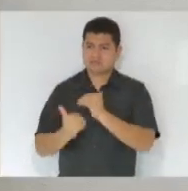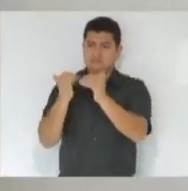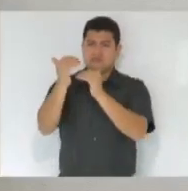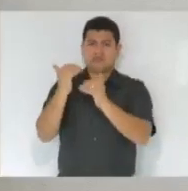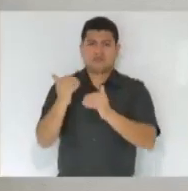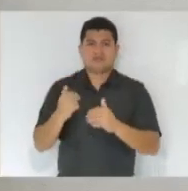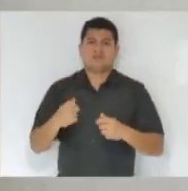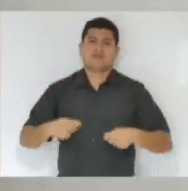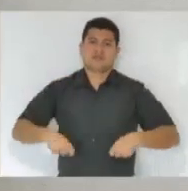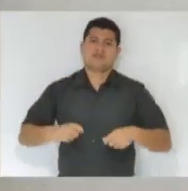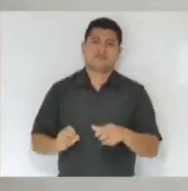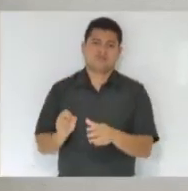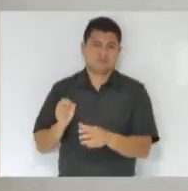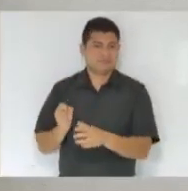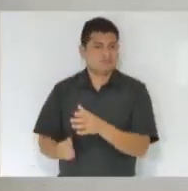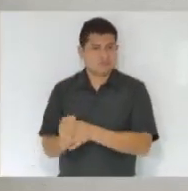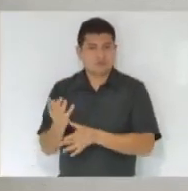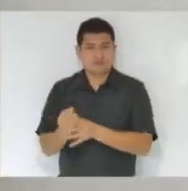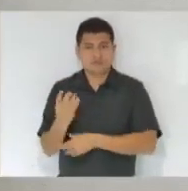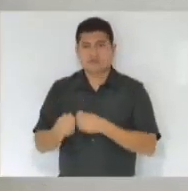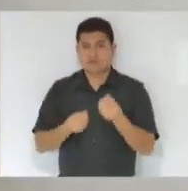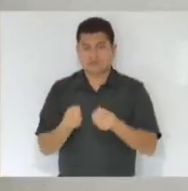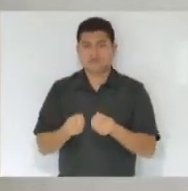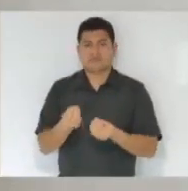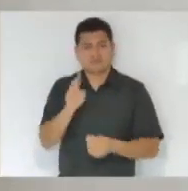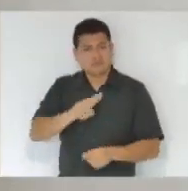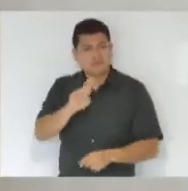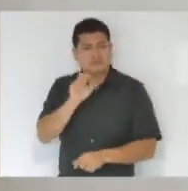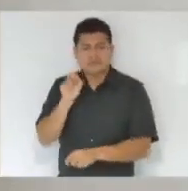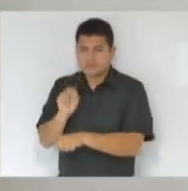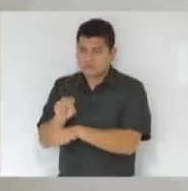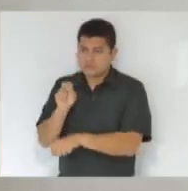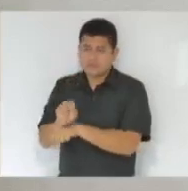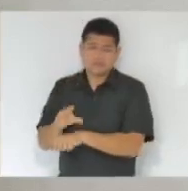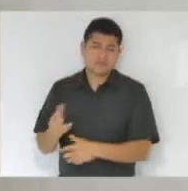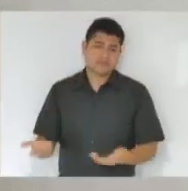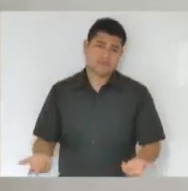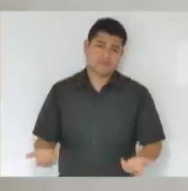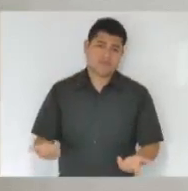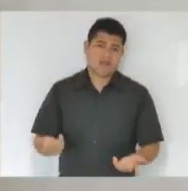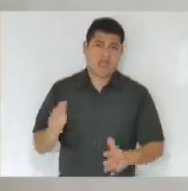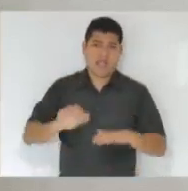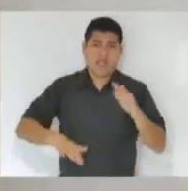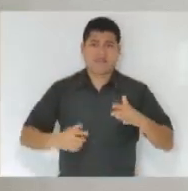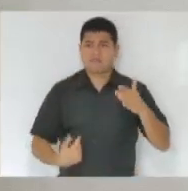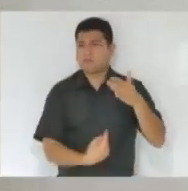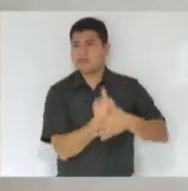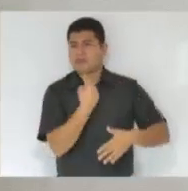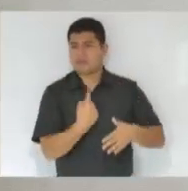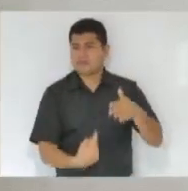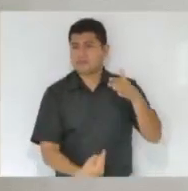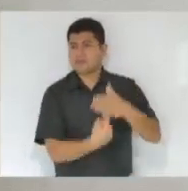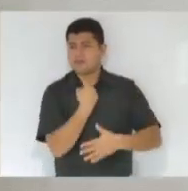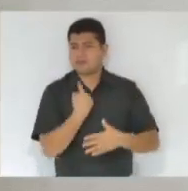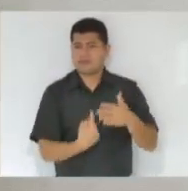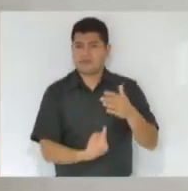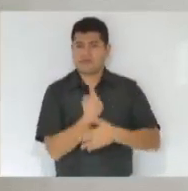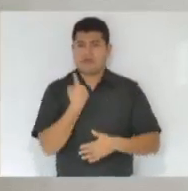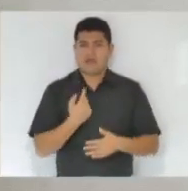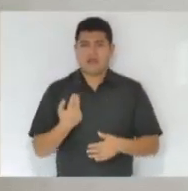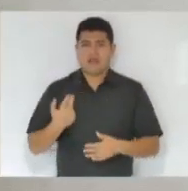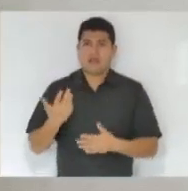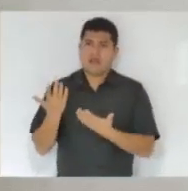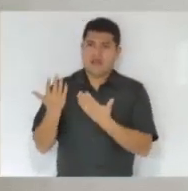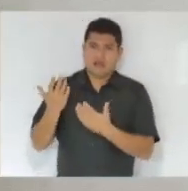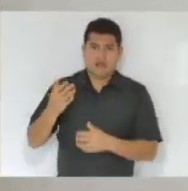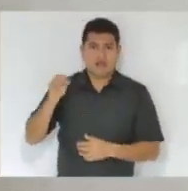defensivos agrícolas. Às vezes, nós somos questionados, mas o Brasil e Santa Catarina usa produtos que os países de